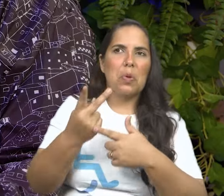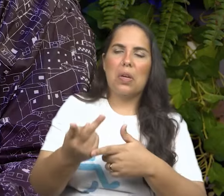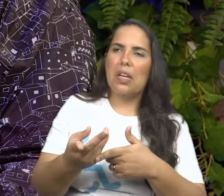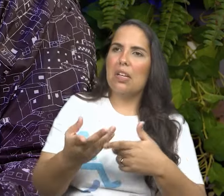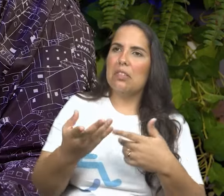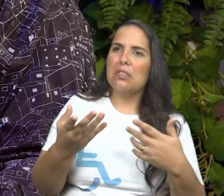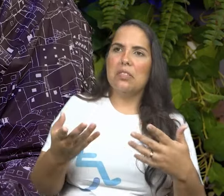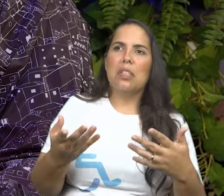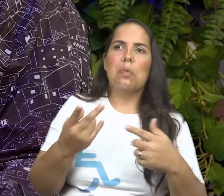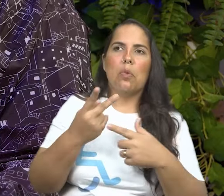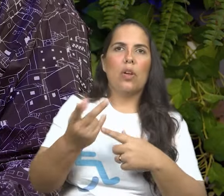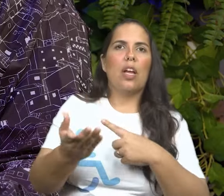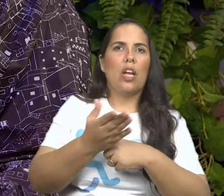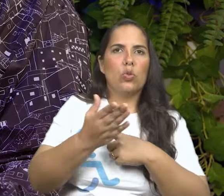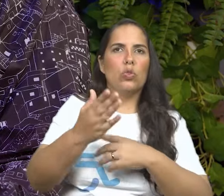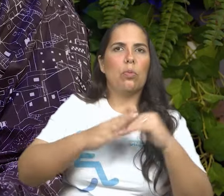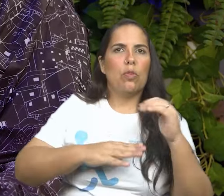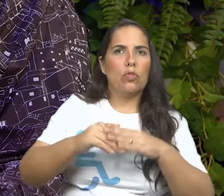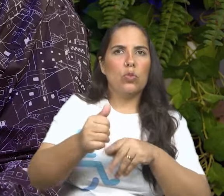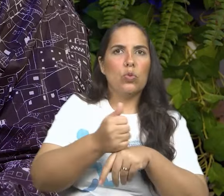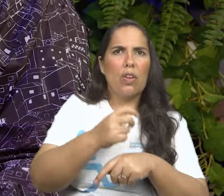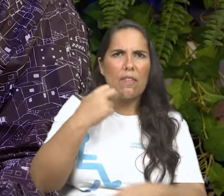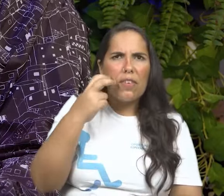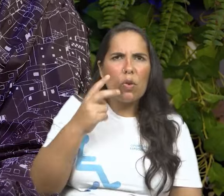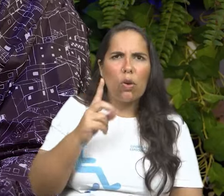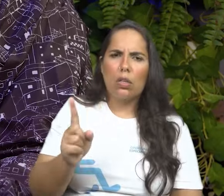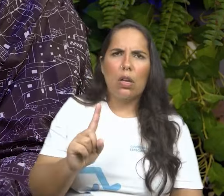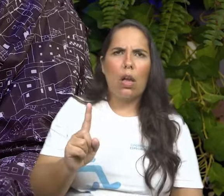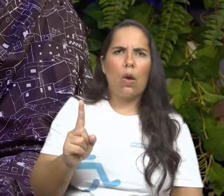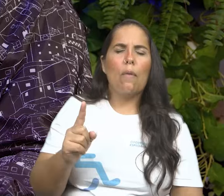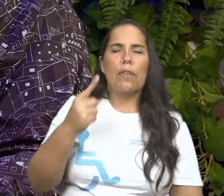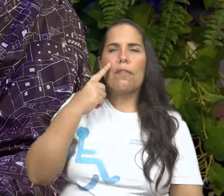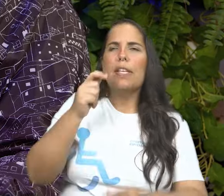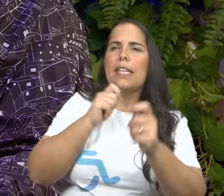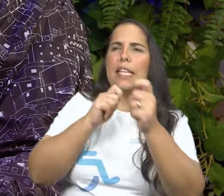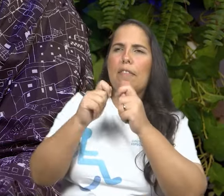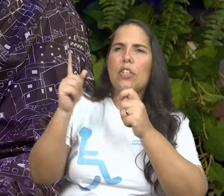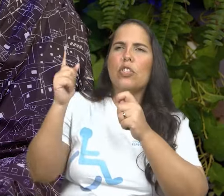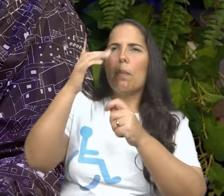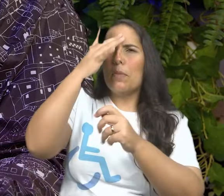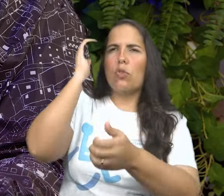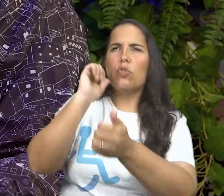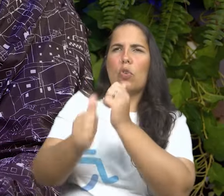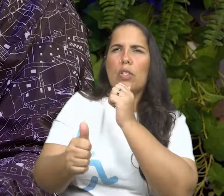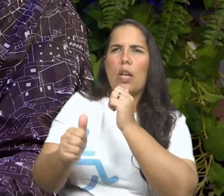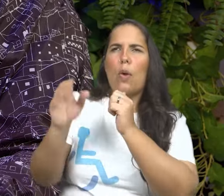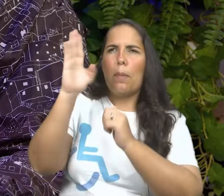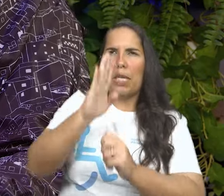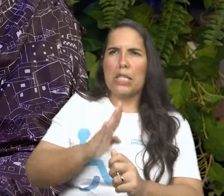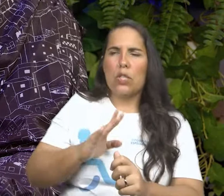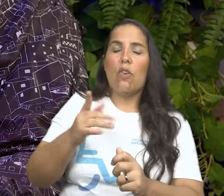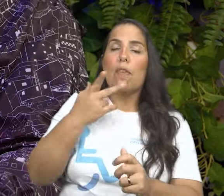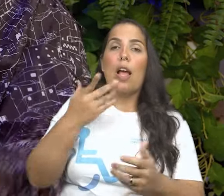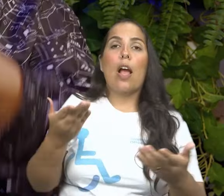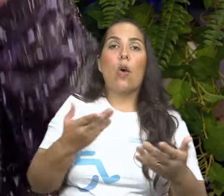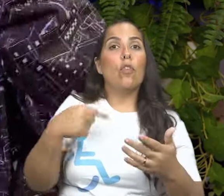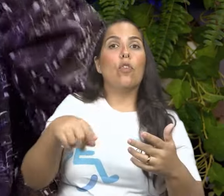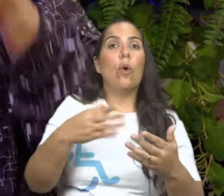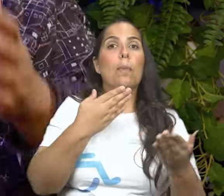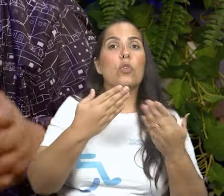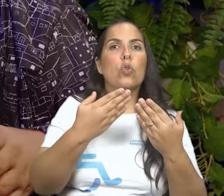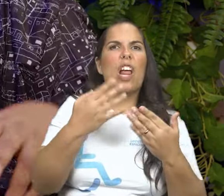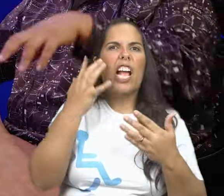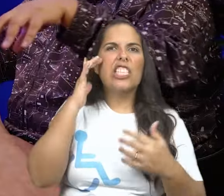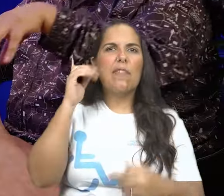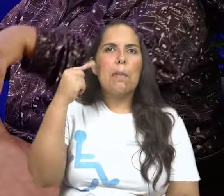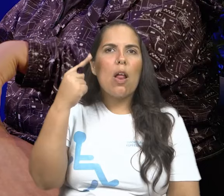o buscar ajuda do profissional não é vergonha eu vi uma entrevista de um jogador da seleção brasileira que falava assim agora eu tô no psicólogo porque eu achava que